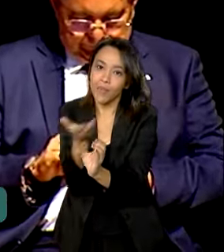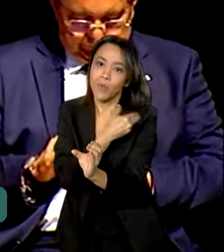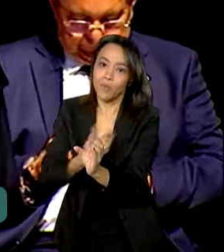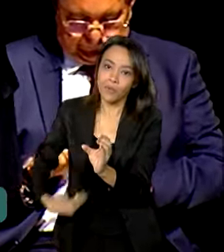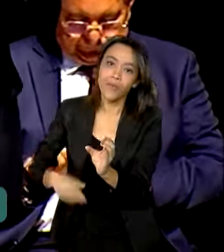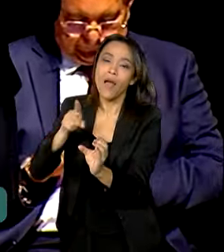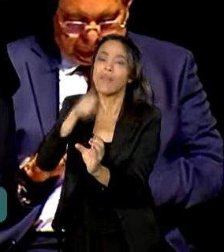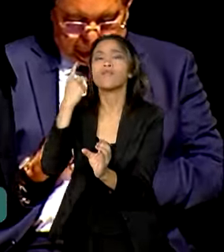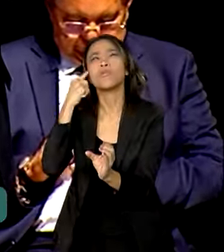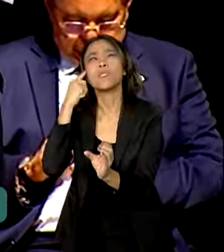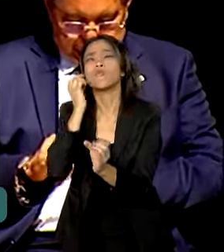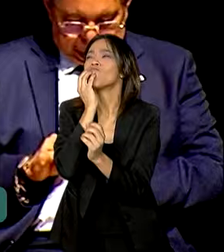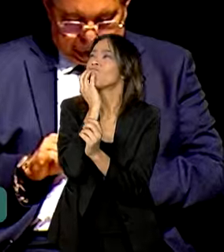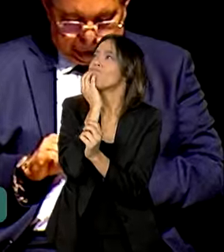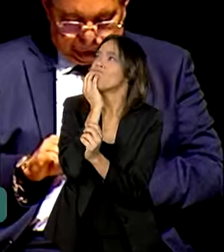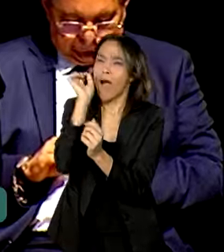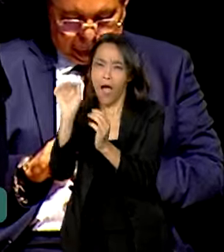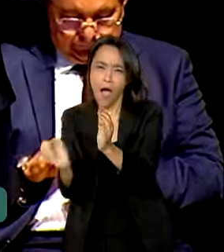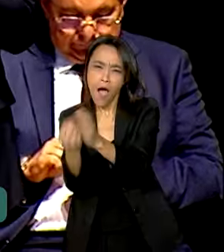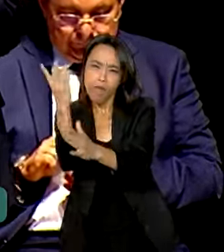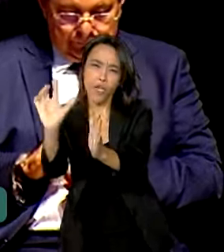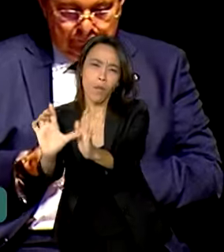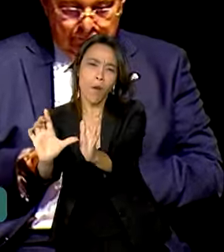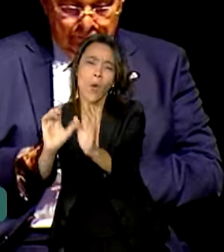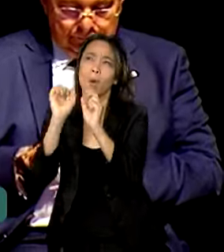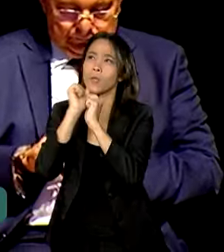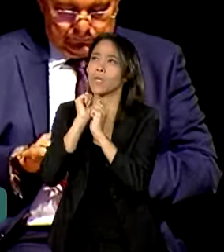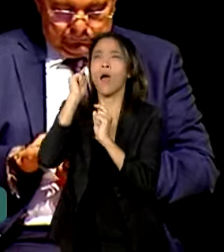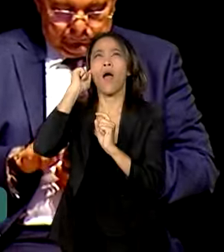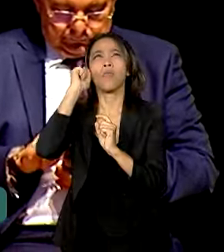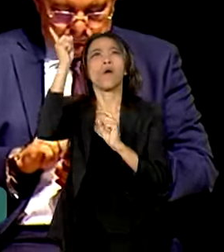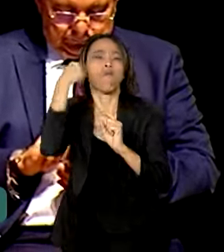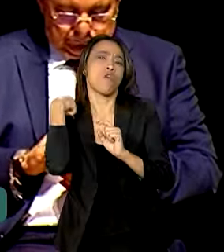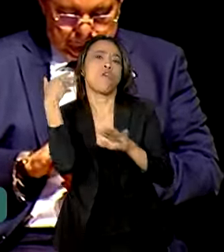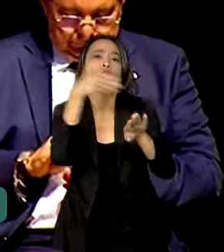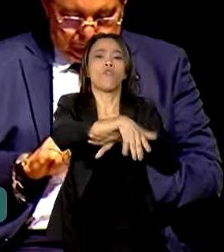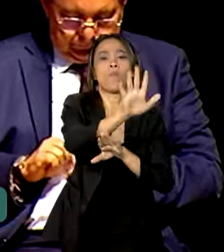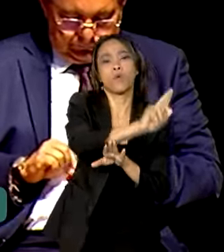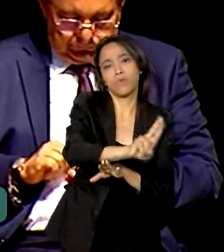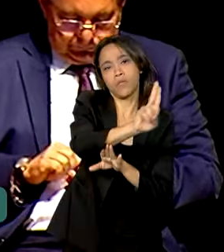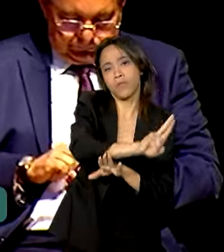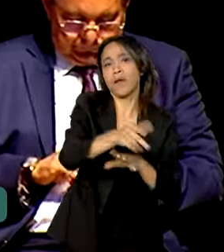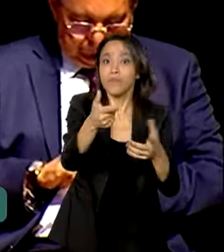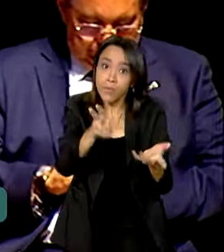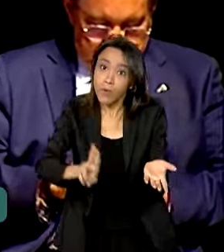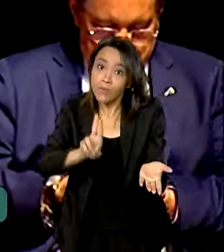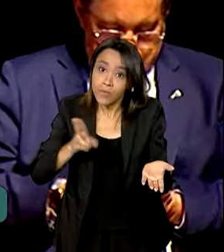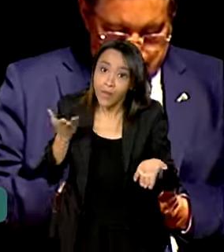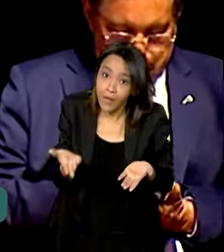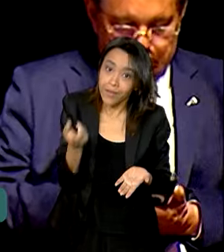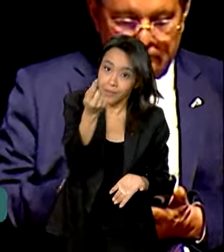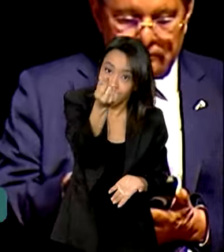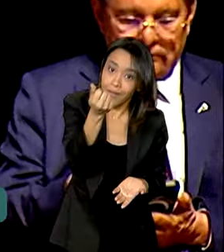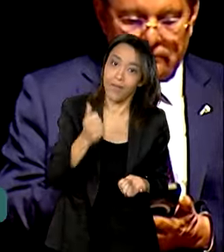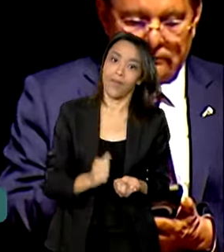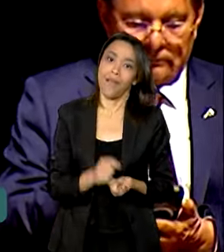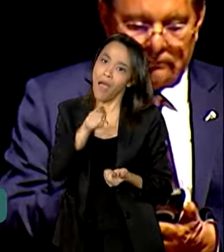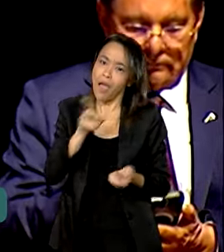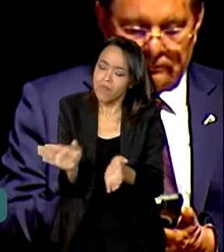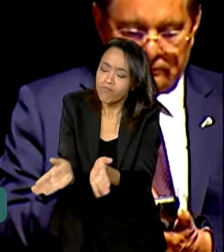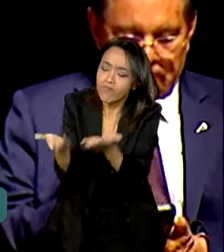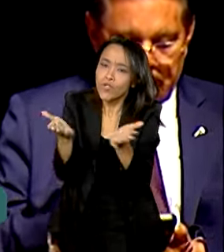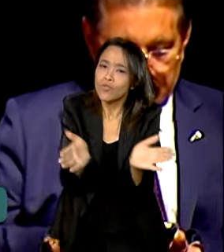montar um negocinho para ela, ela já começa. Se ela quiser ir para a faculdade, ela pode usar esse dinheiro. Portanto, é um estímulo, um